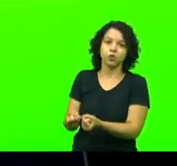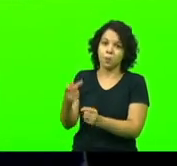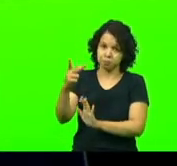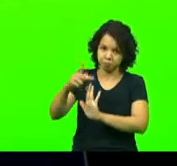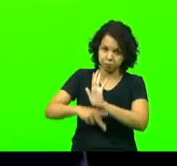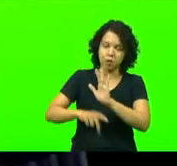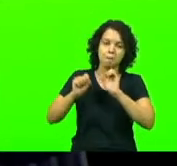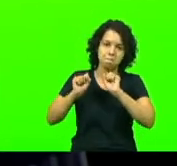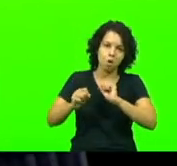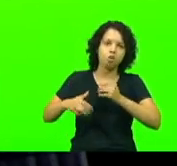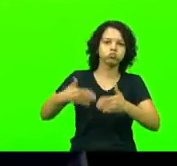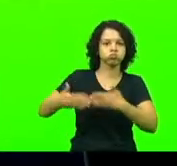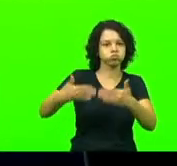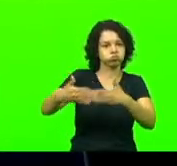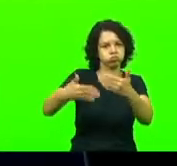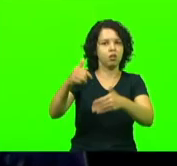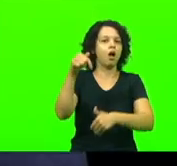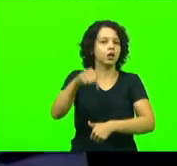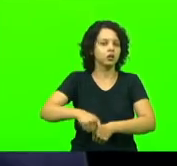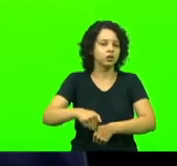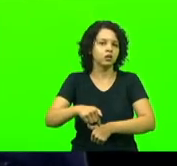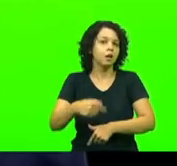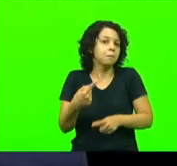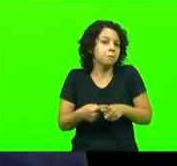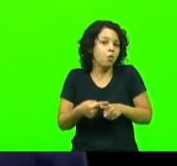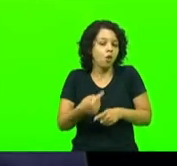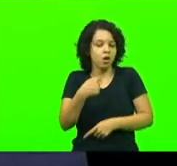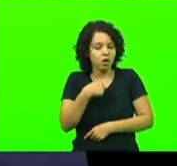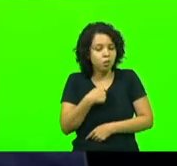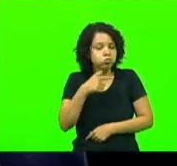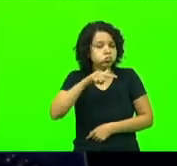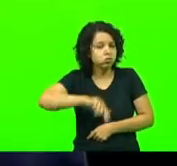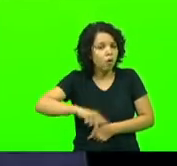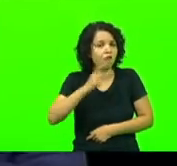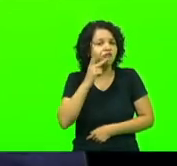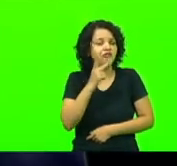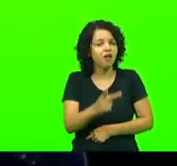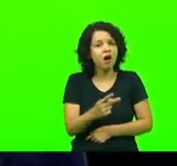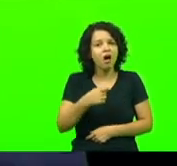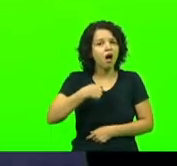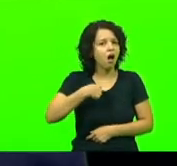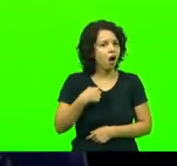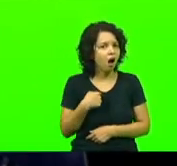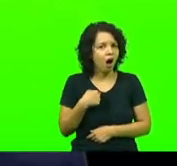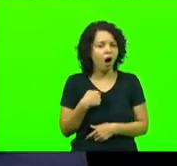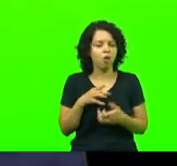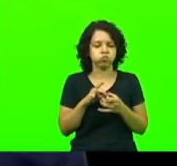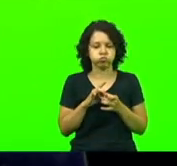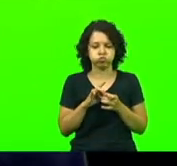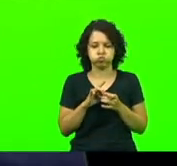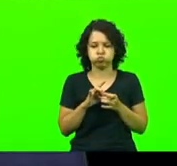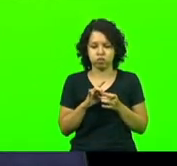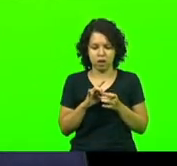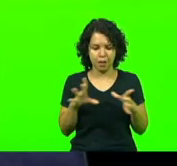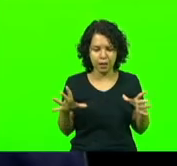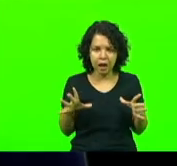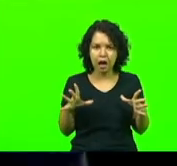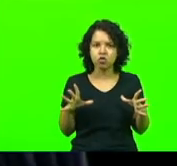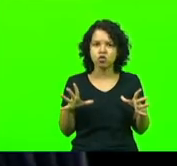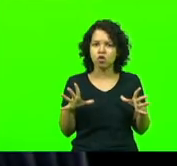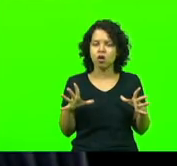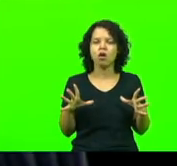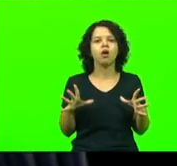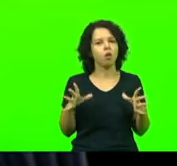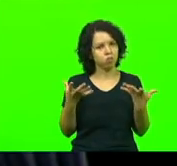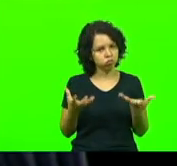possa continuar rodando aqui, porque eu, mais uma vez, digo, não abro mão da minha liberdade. E se